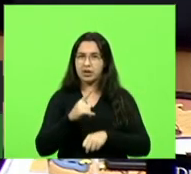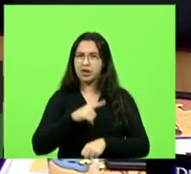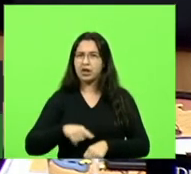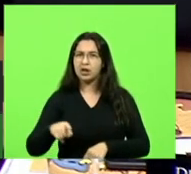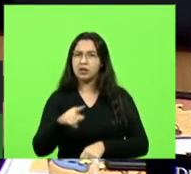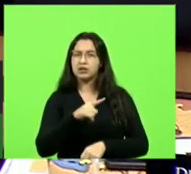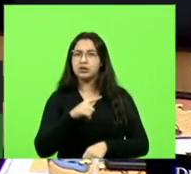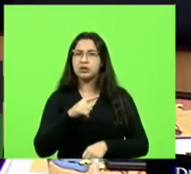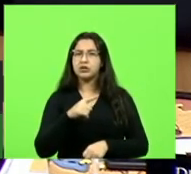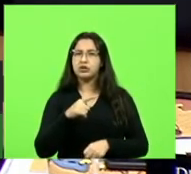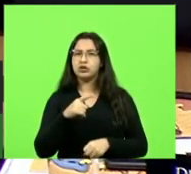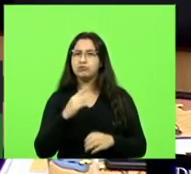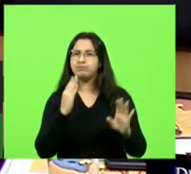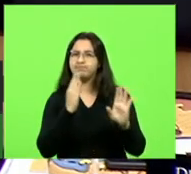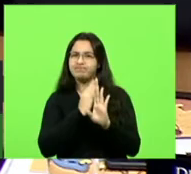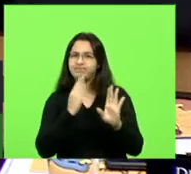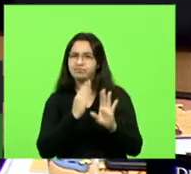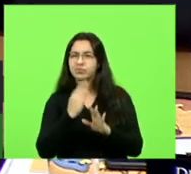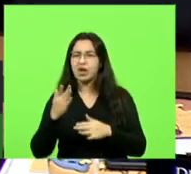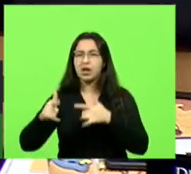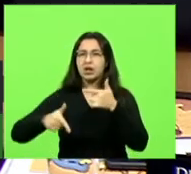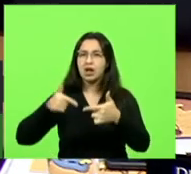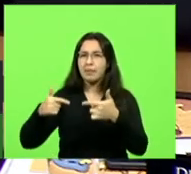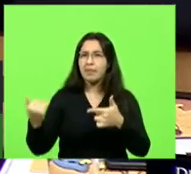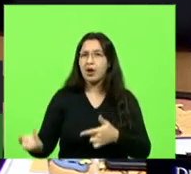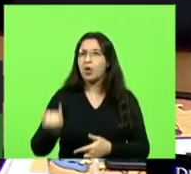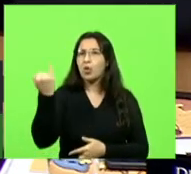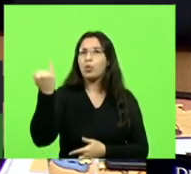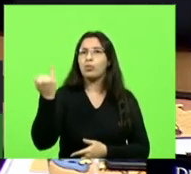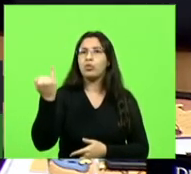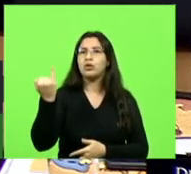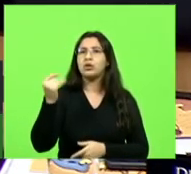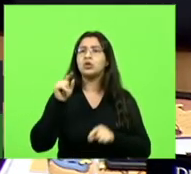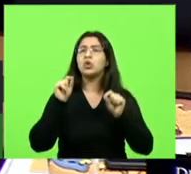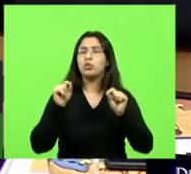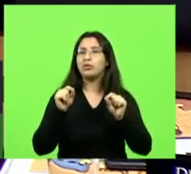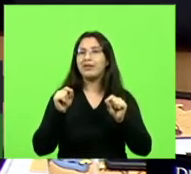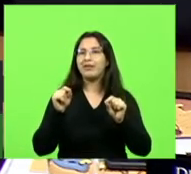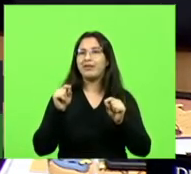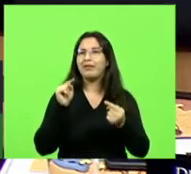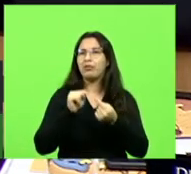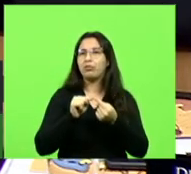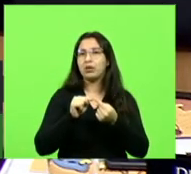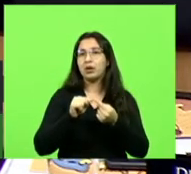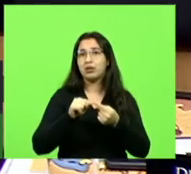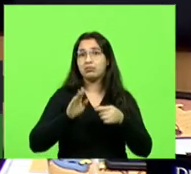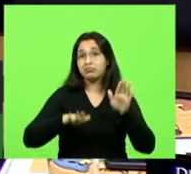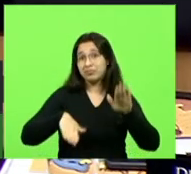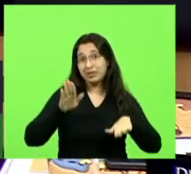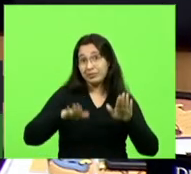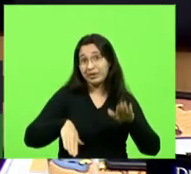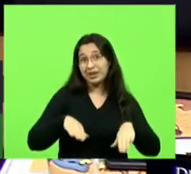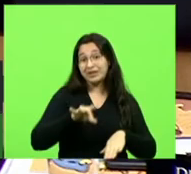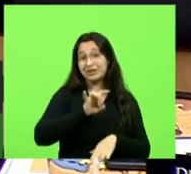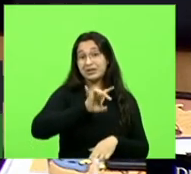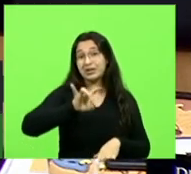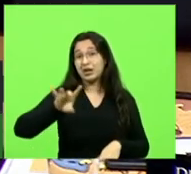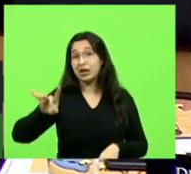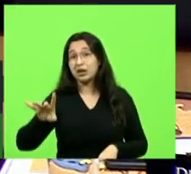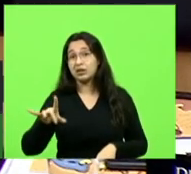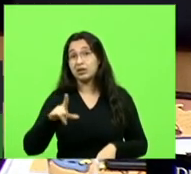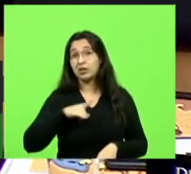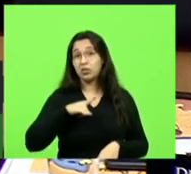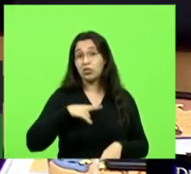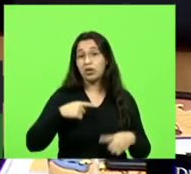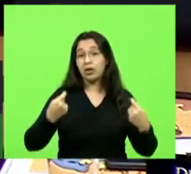atividades essenciais. Mas o que é atividade essencial? Depende da necessidade que cada um tem. Para